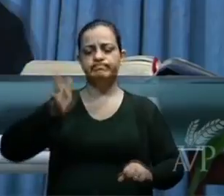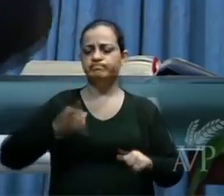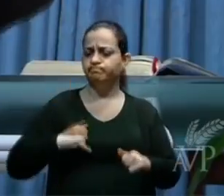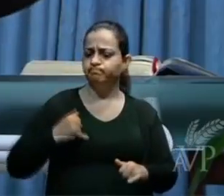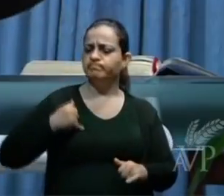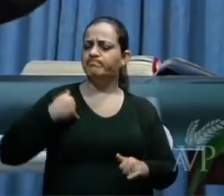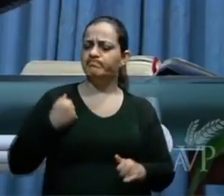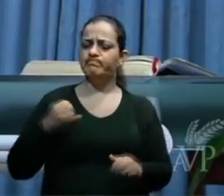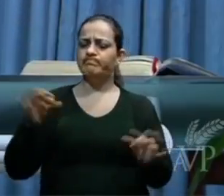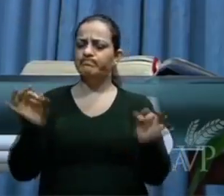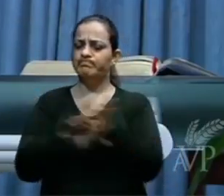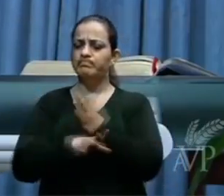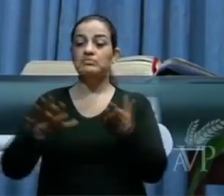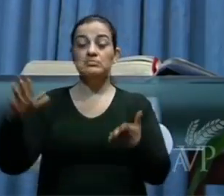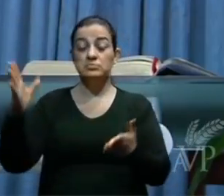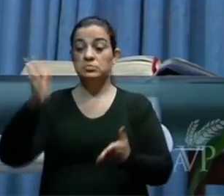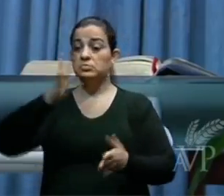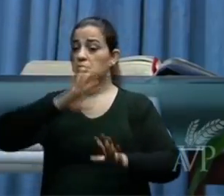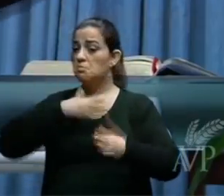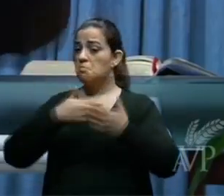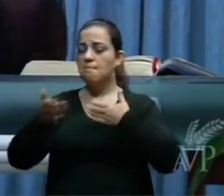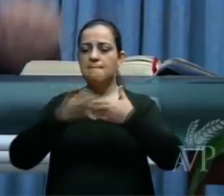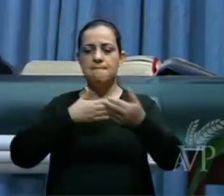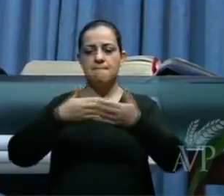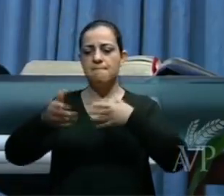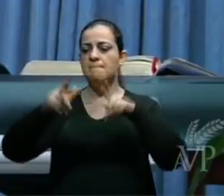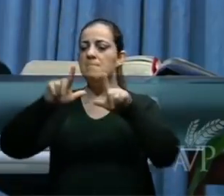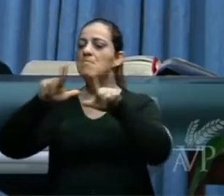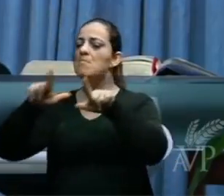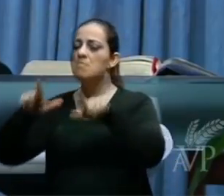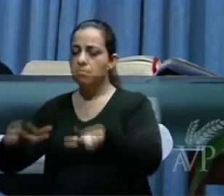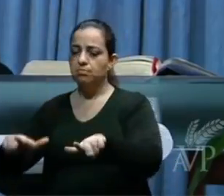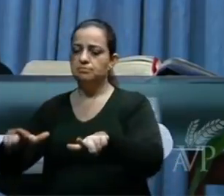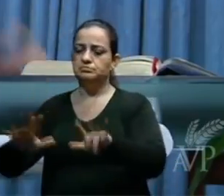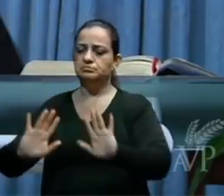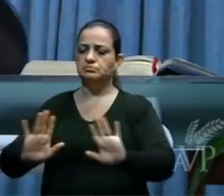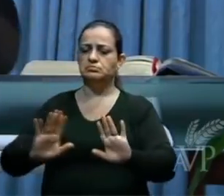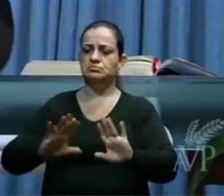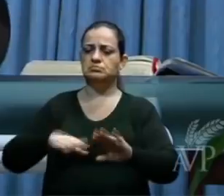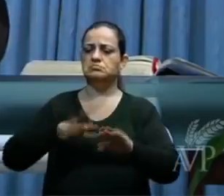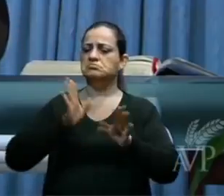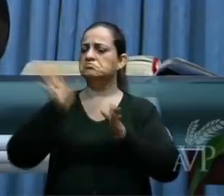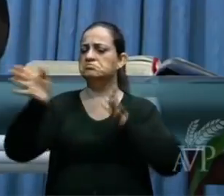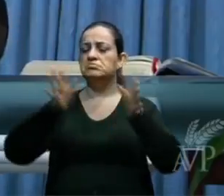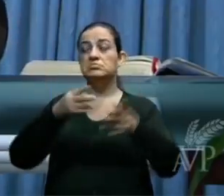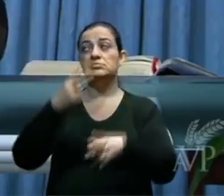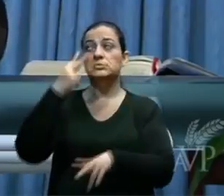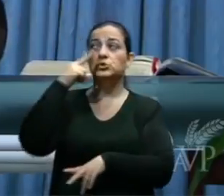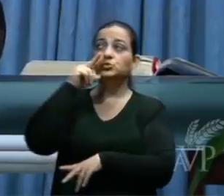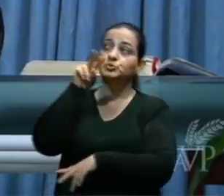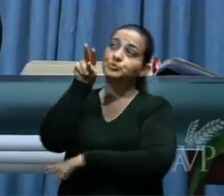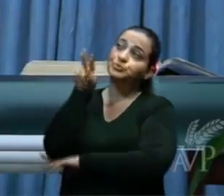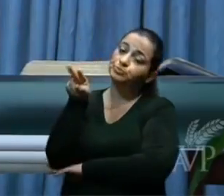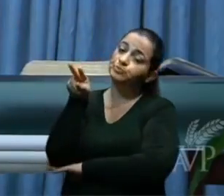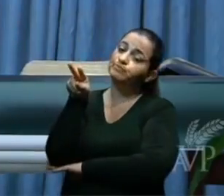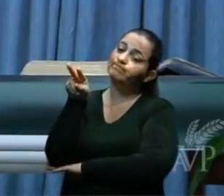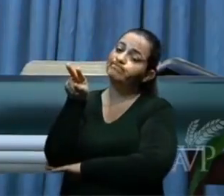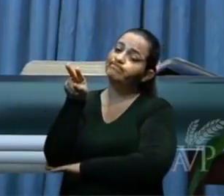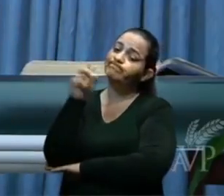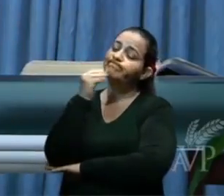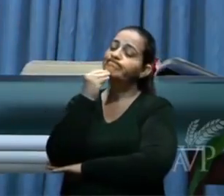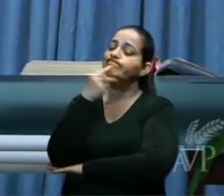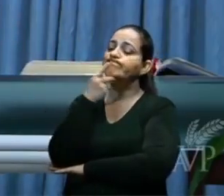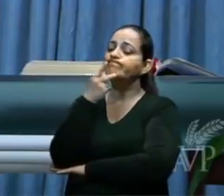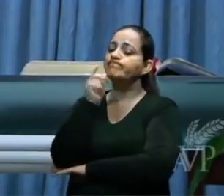prontos para ir aonde nos enviar e olhei pra aquele irmão e só